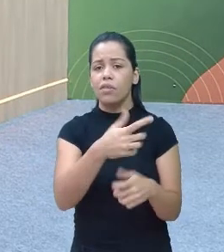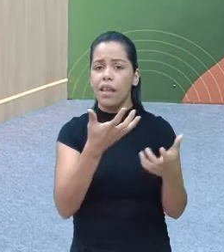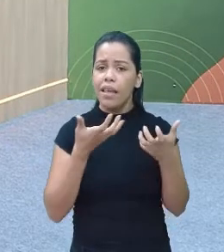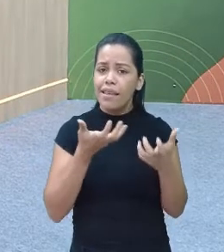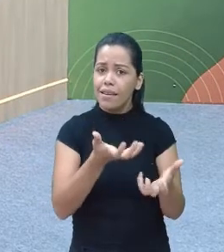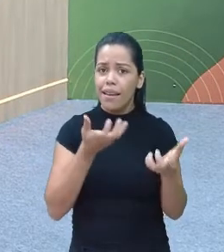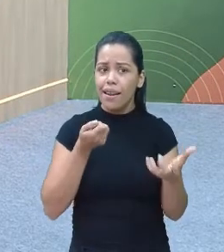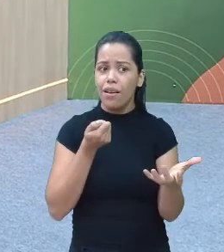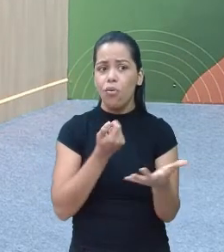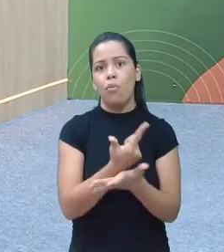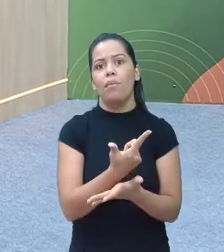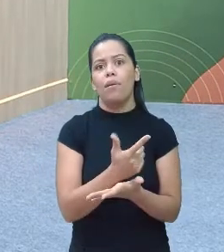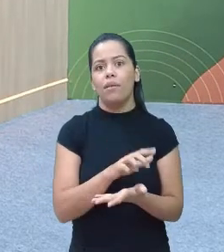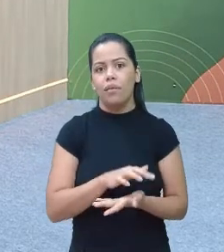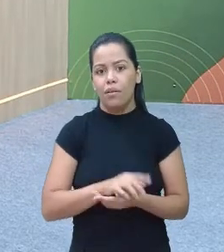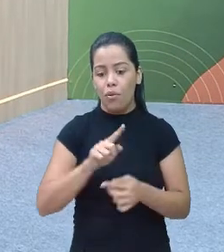certo?